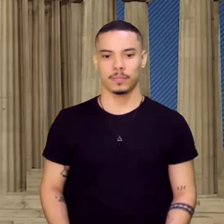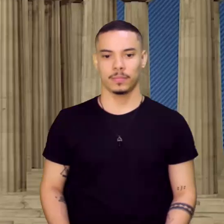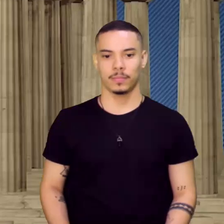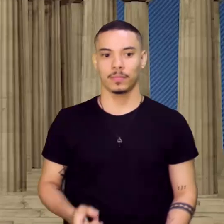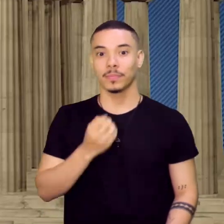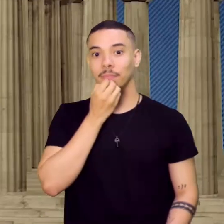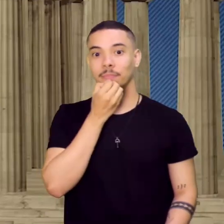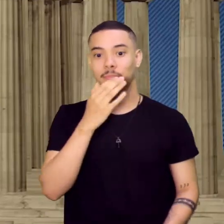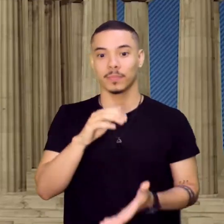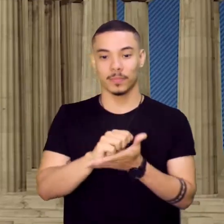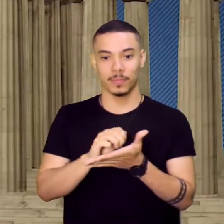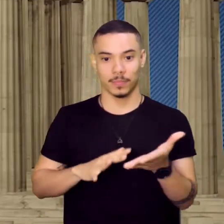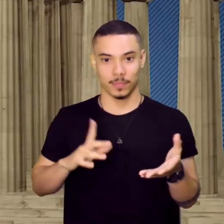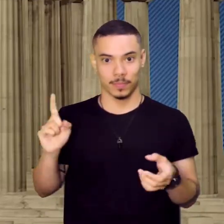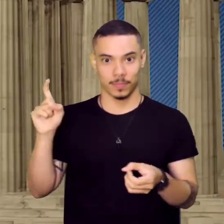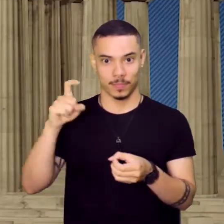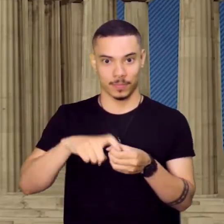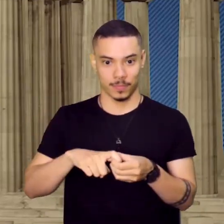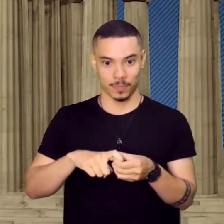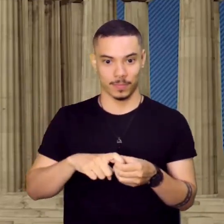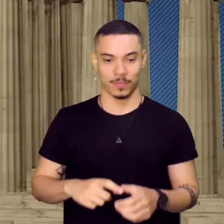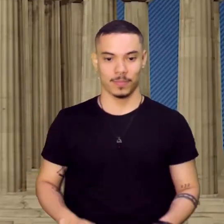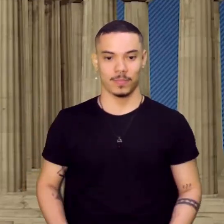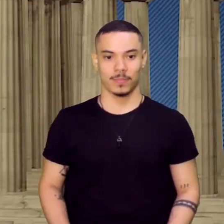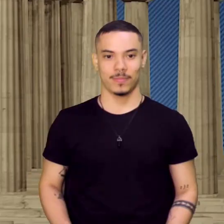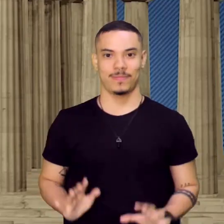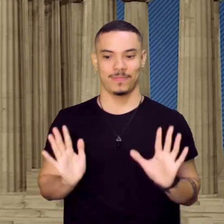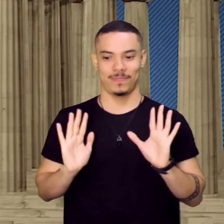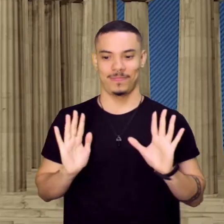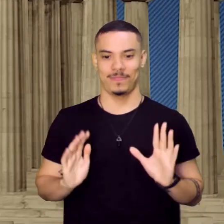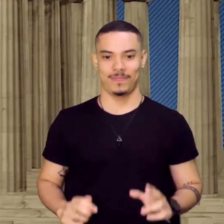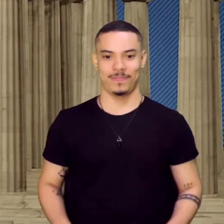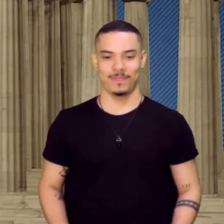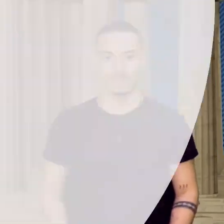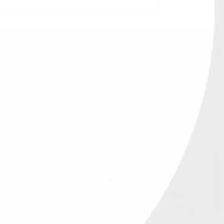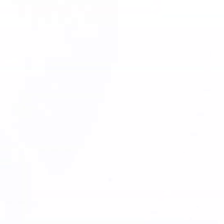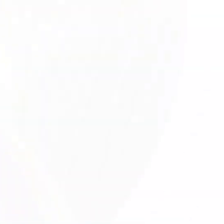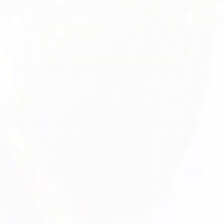boa atividade para vocês daqui a pouco a gente retorna tchau tchau